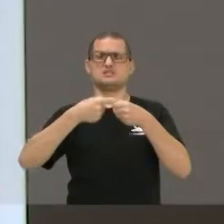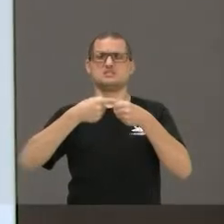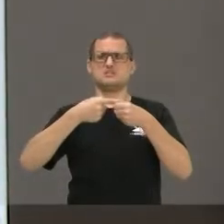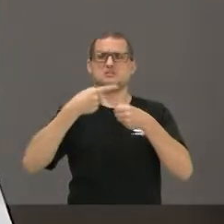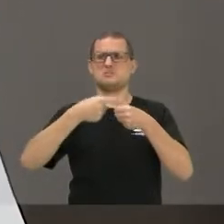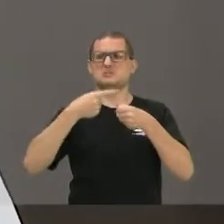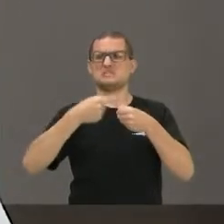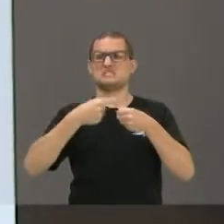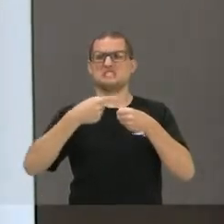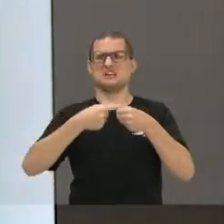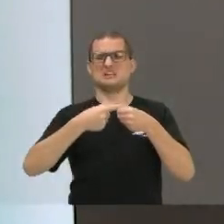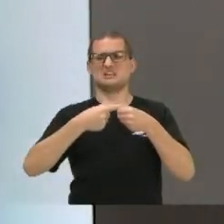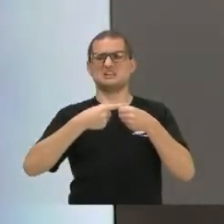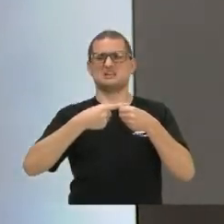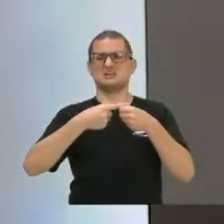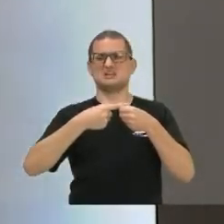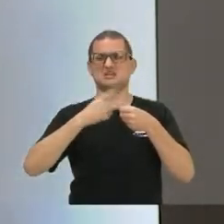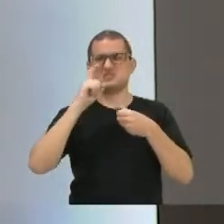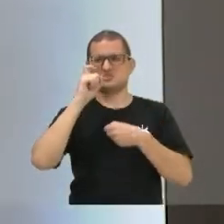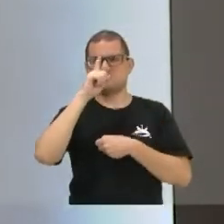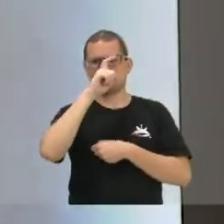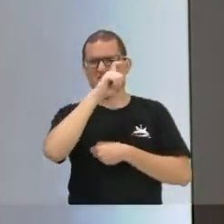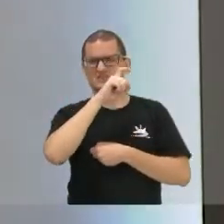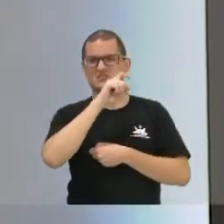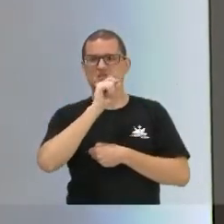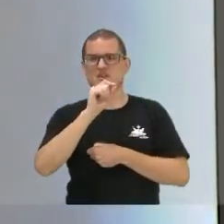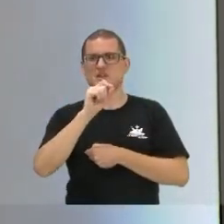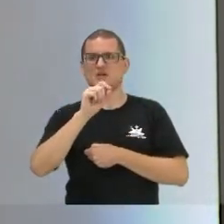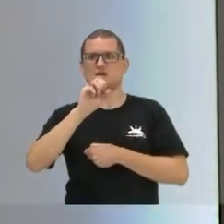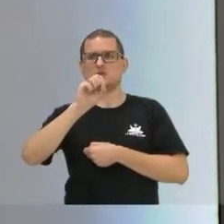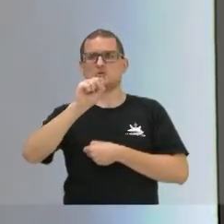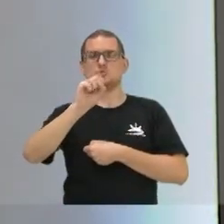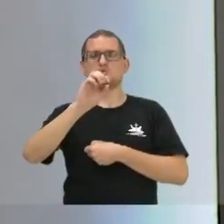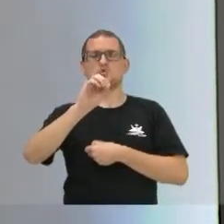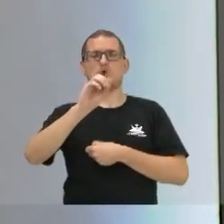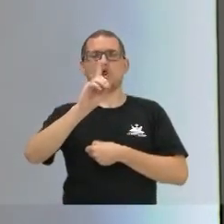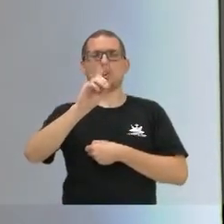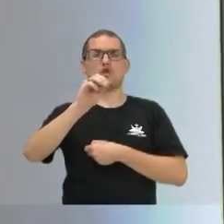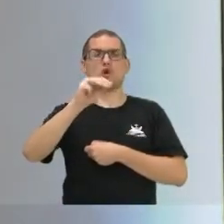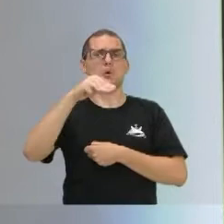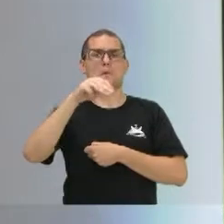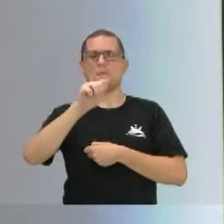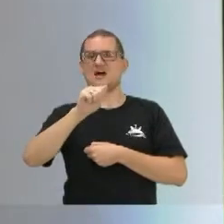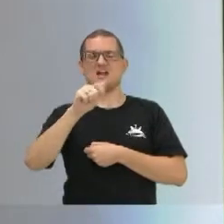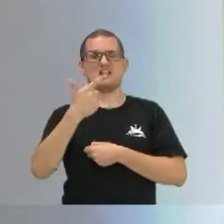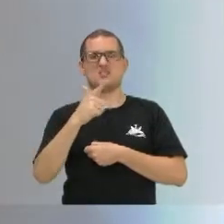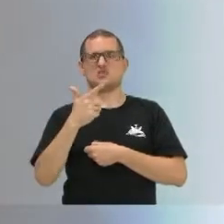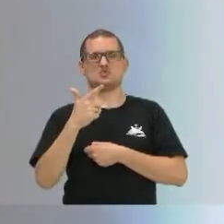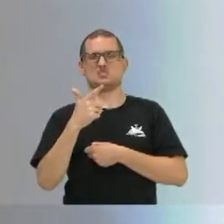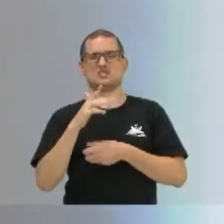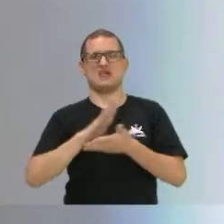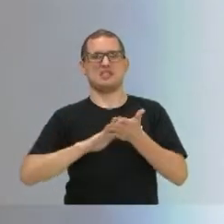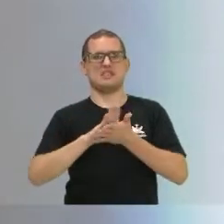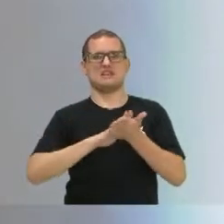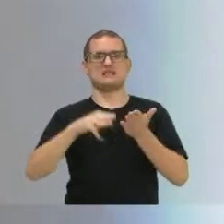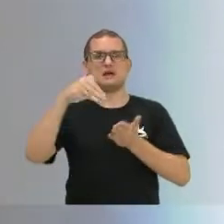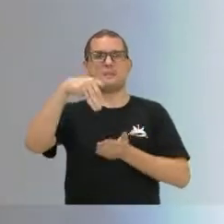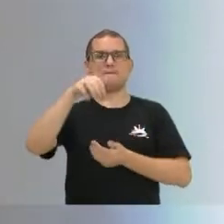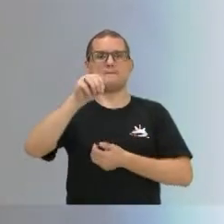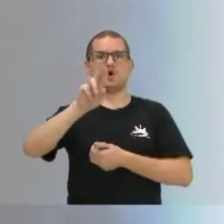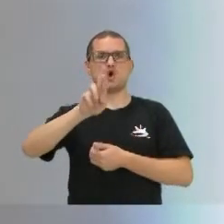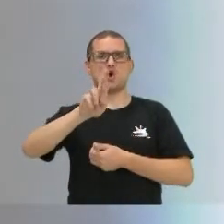piores mais graves escabrosidades moraes baixeza moral isso no livro do gênesis